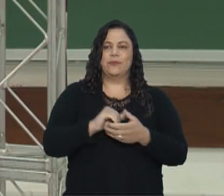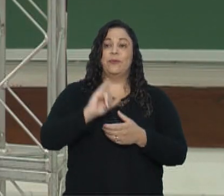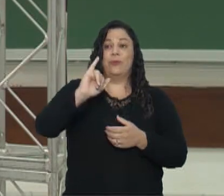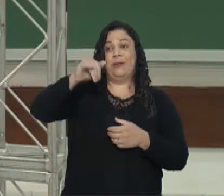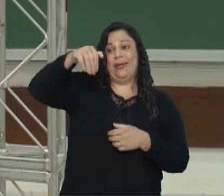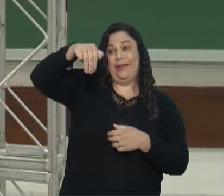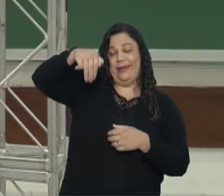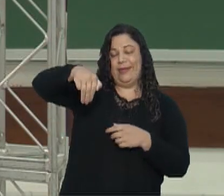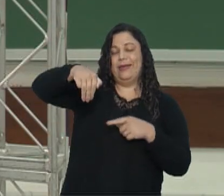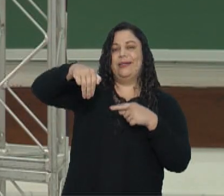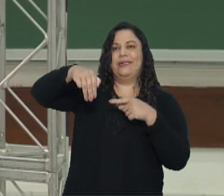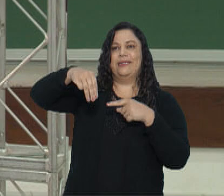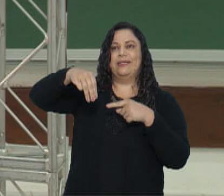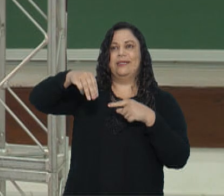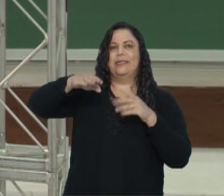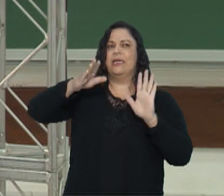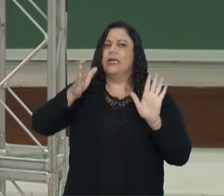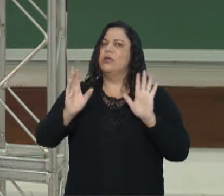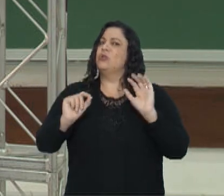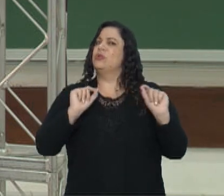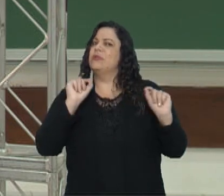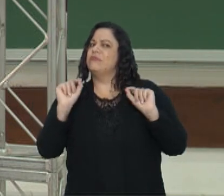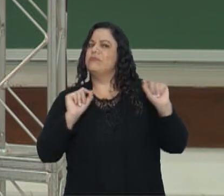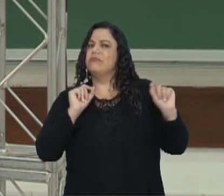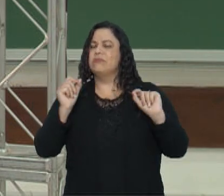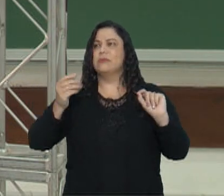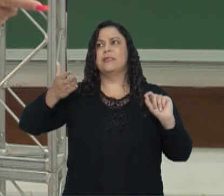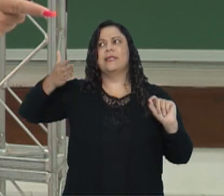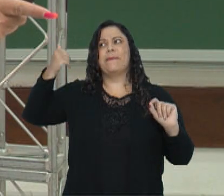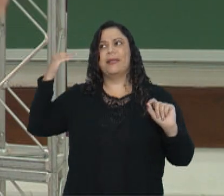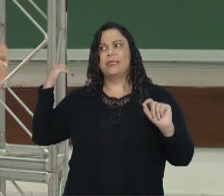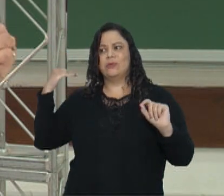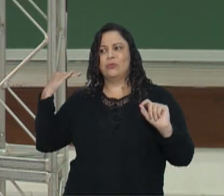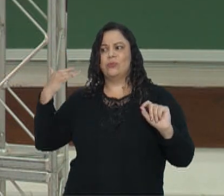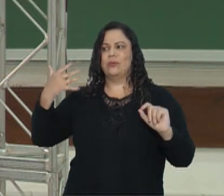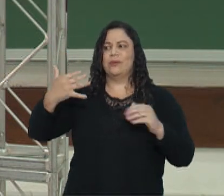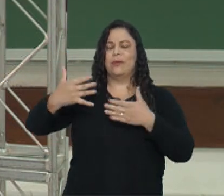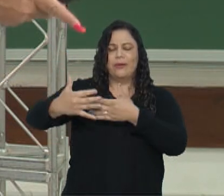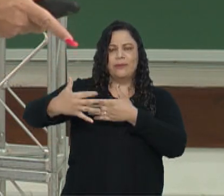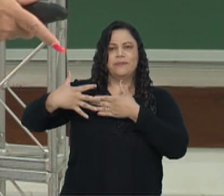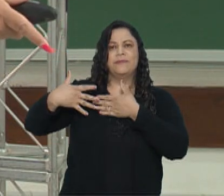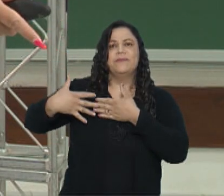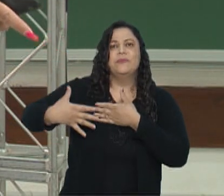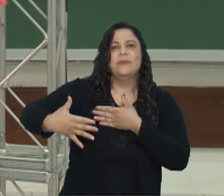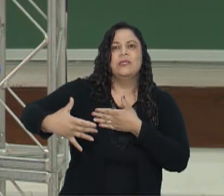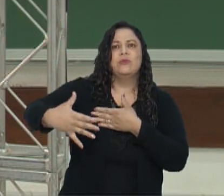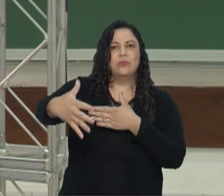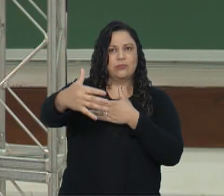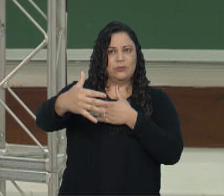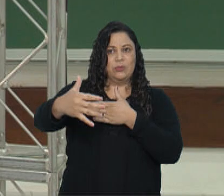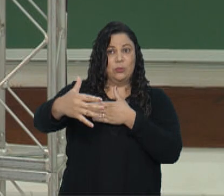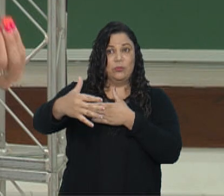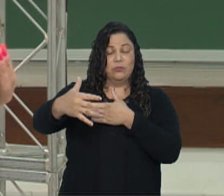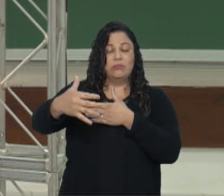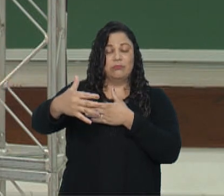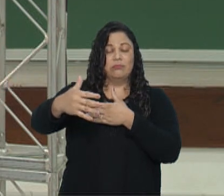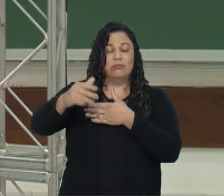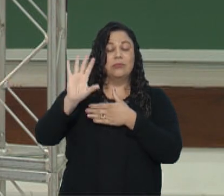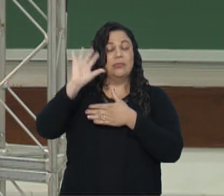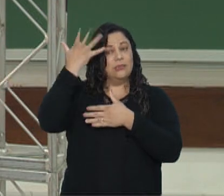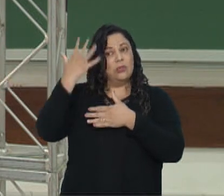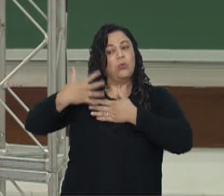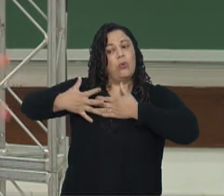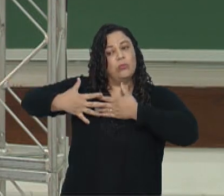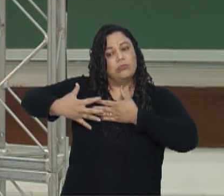ideia ali negativa, ou seja, que já está dando para mim o que é uma continuidade, algo que ainda está